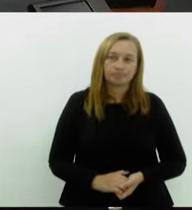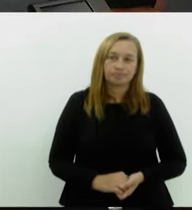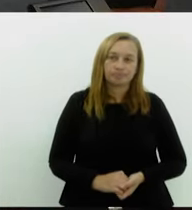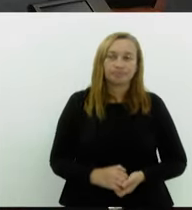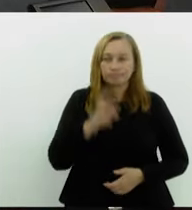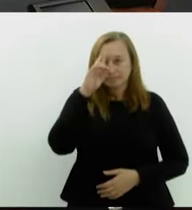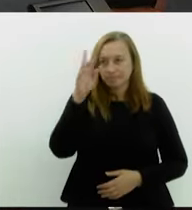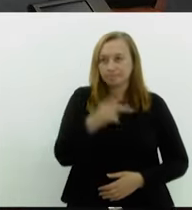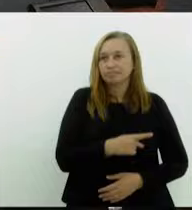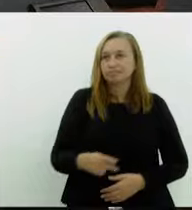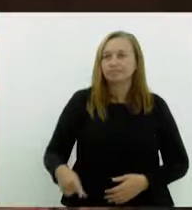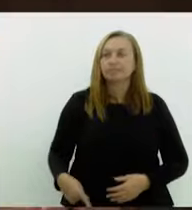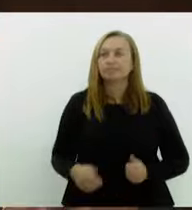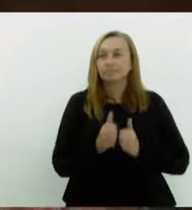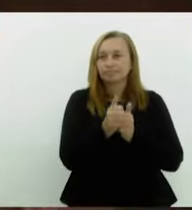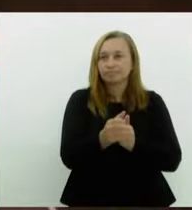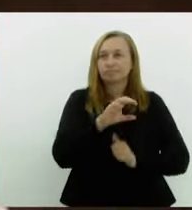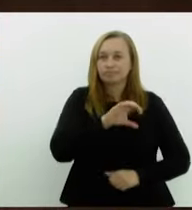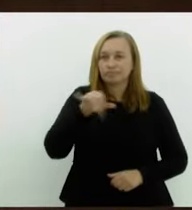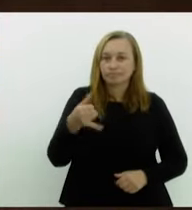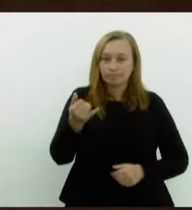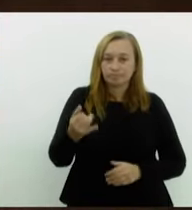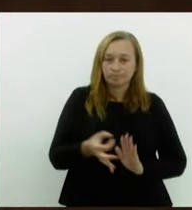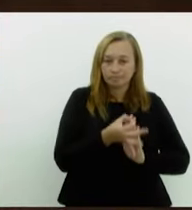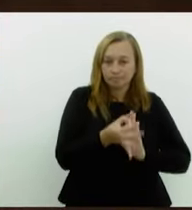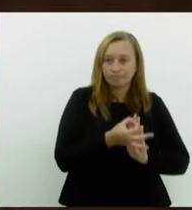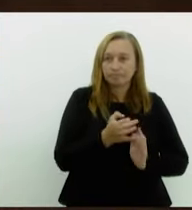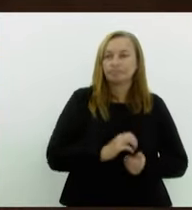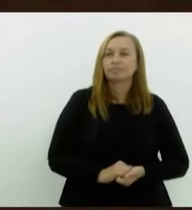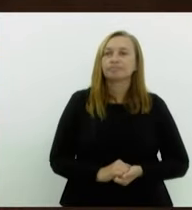Senhor presidente, acompanho o parecer da CCJ.